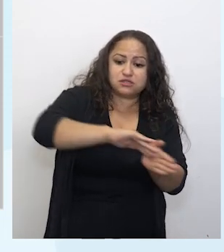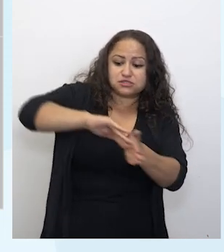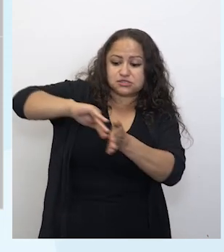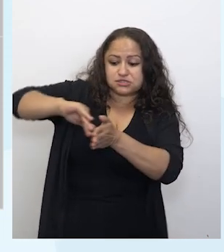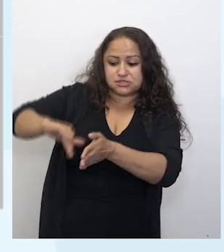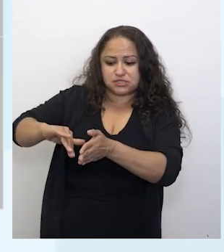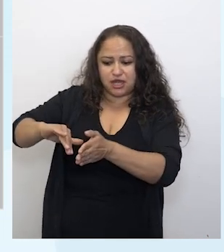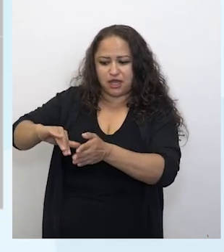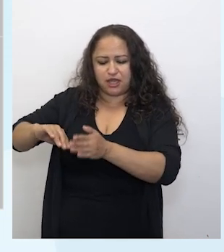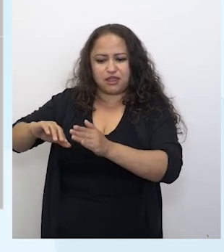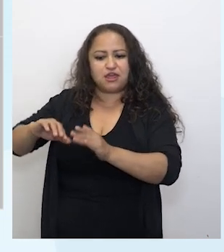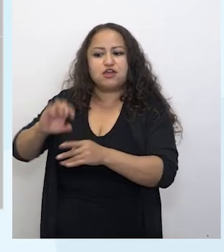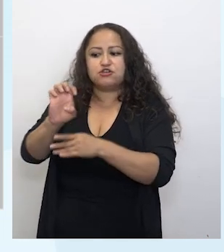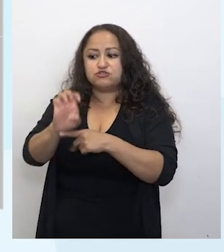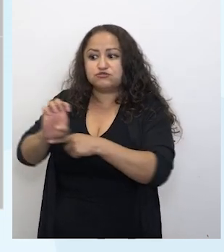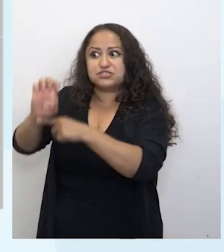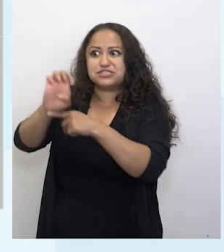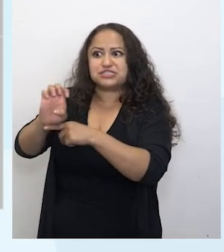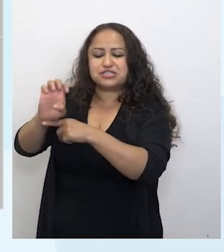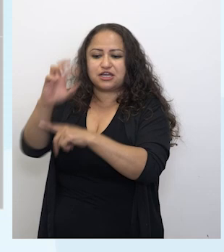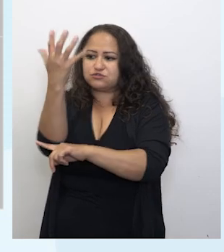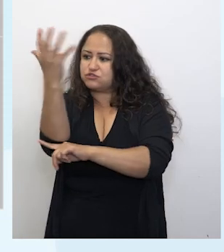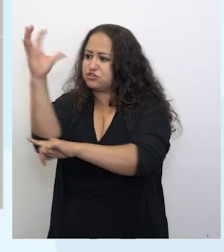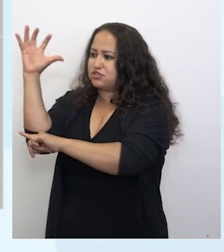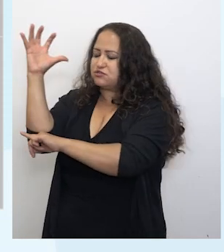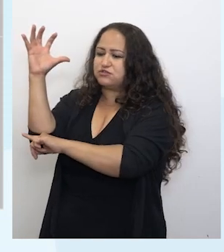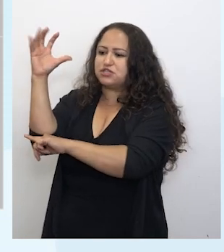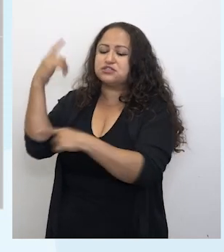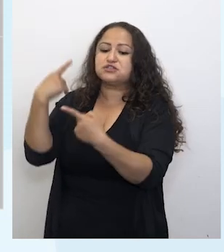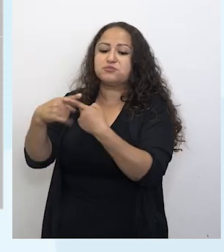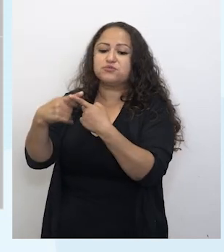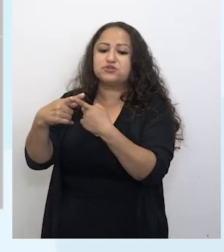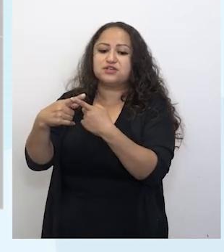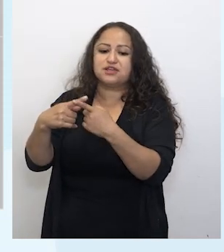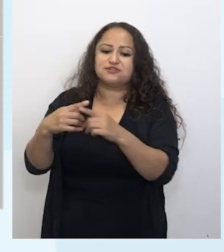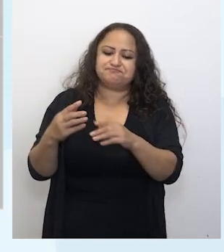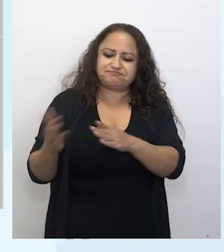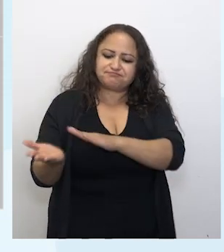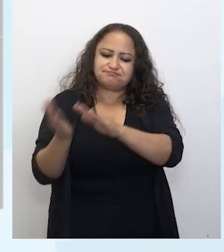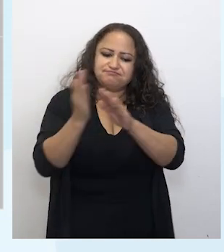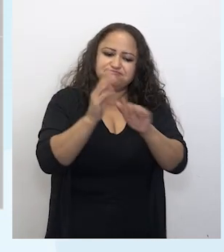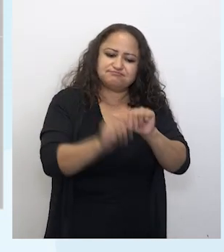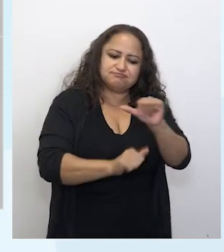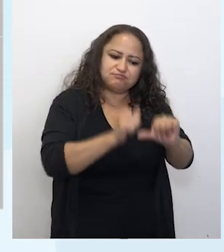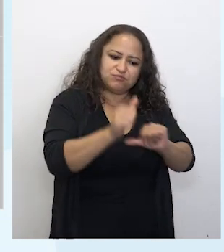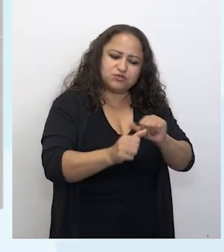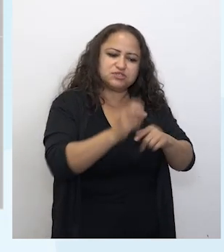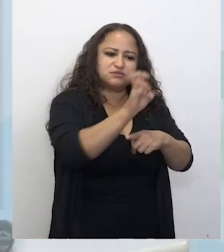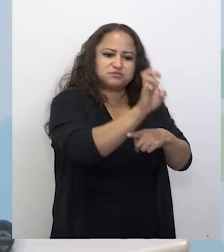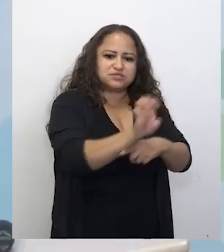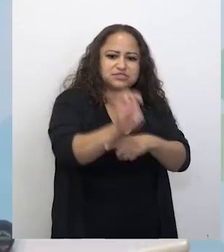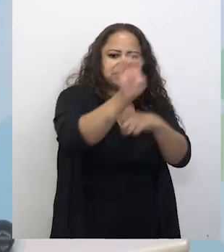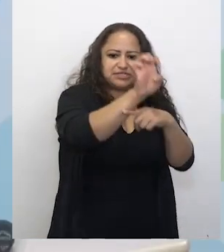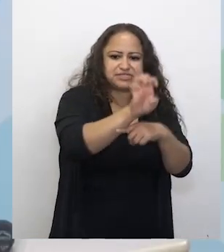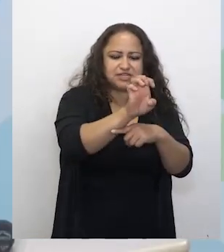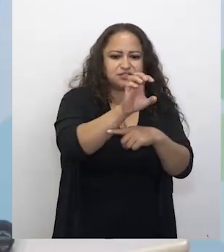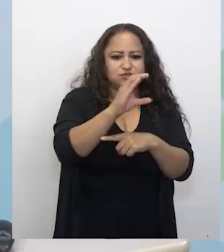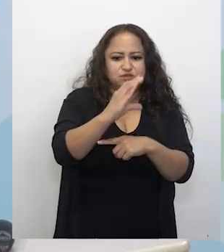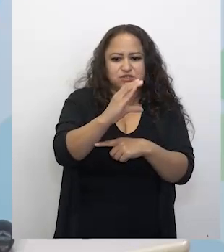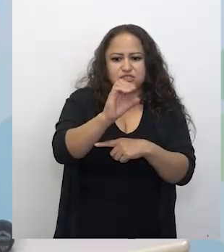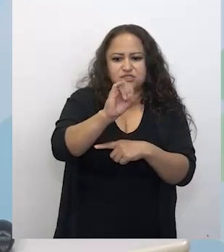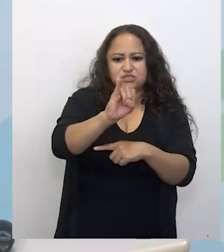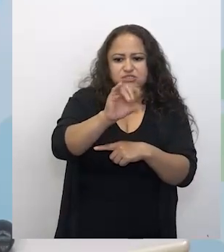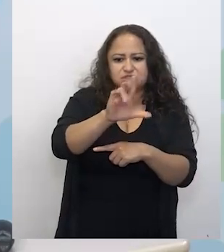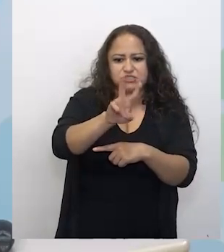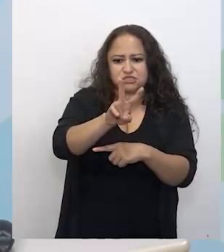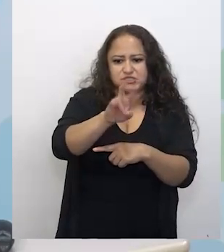de natureza e passam porque se chama Estado Civil. Por que Estado Civil? Porque agora estamos vivendo